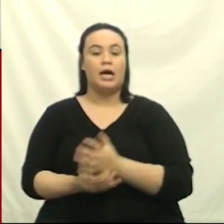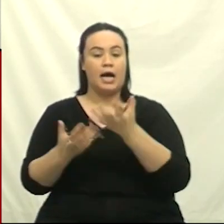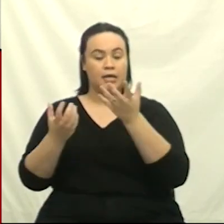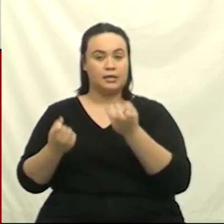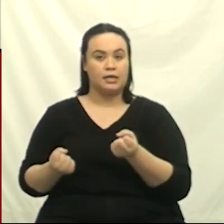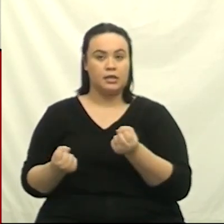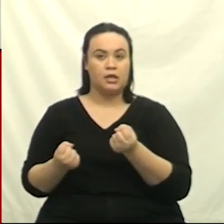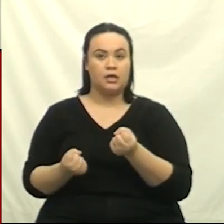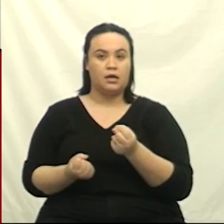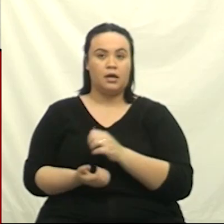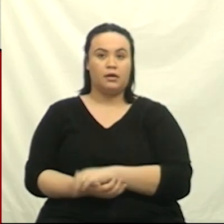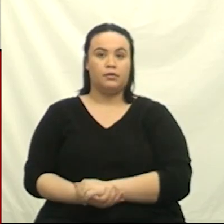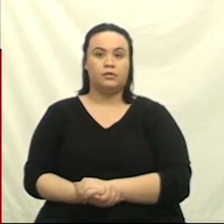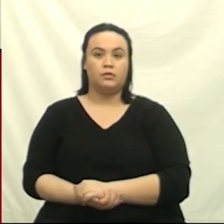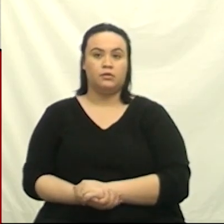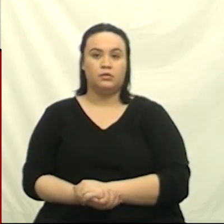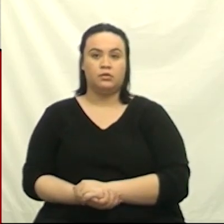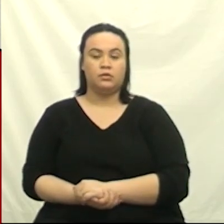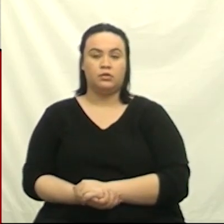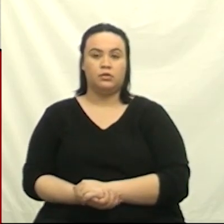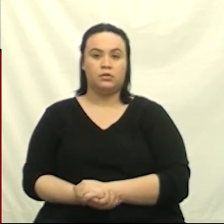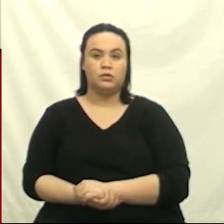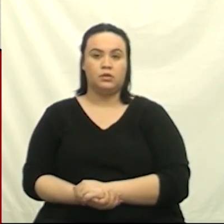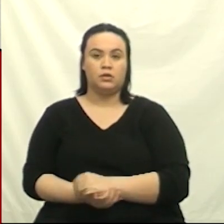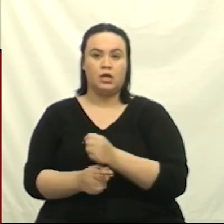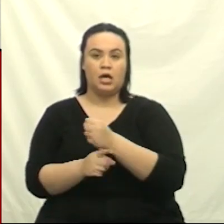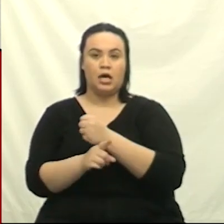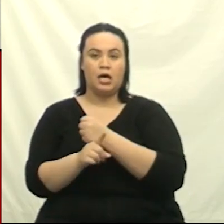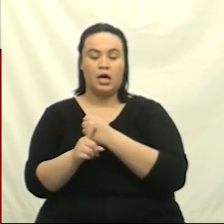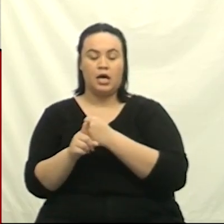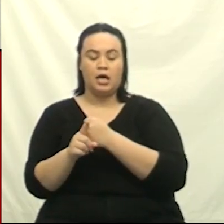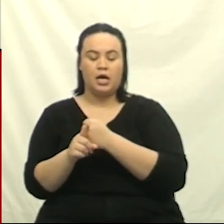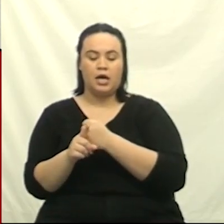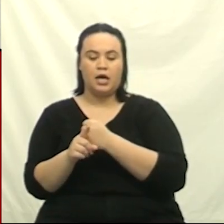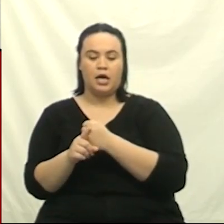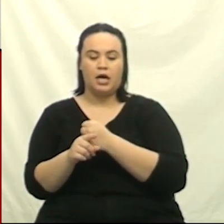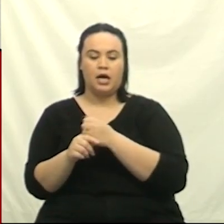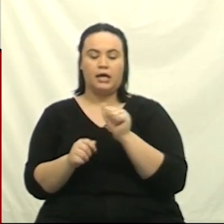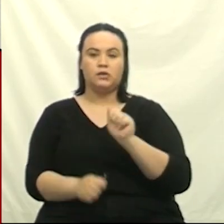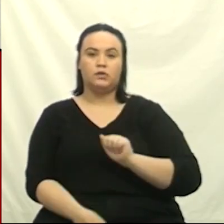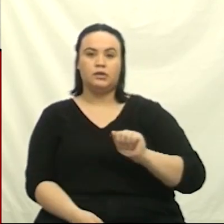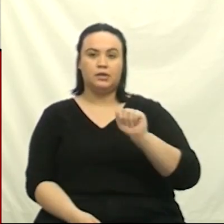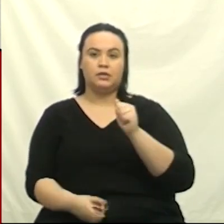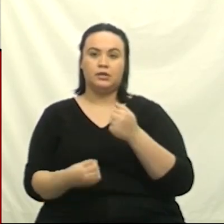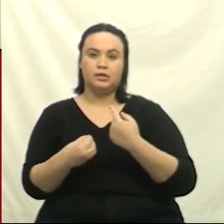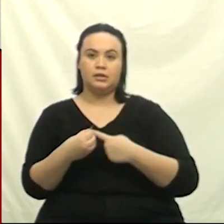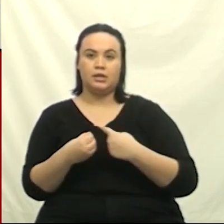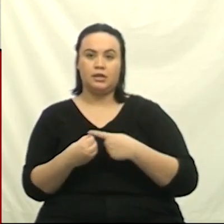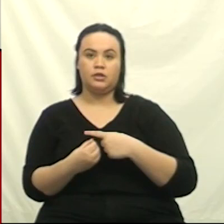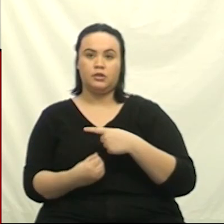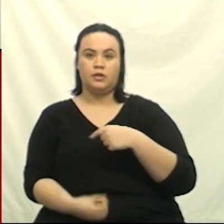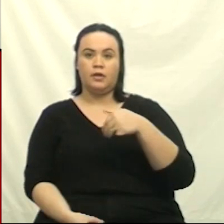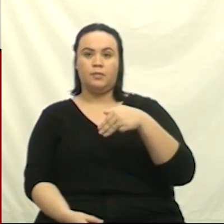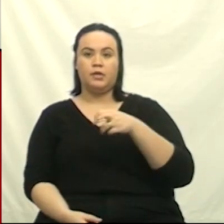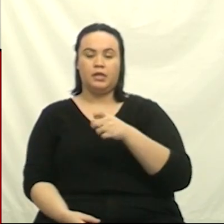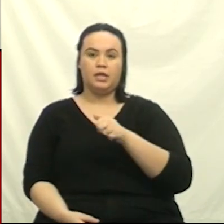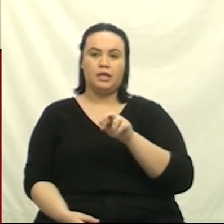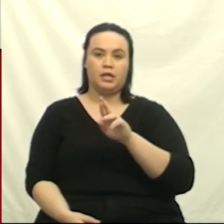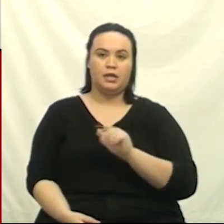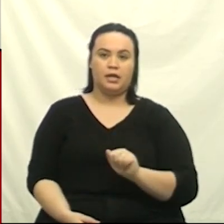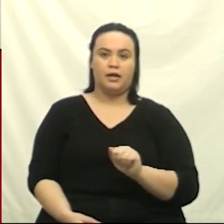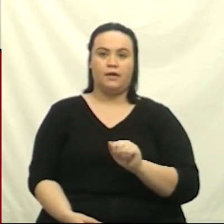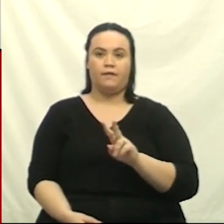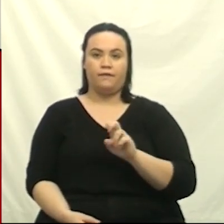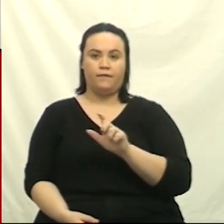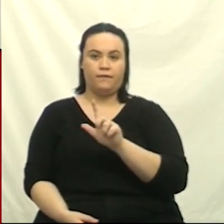o uso de bem público pela associação de moradores do bairro Cidade Mineira Velha e promorar um